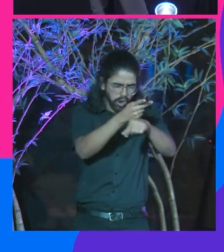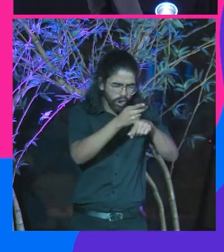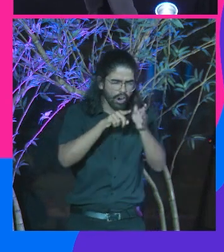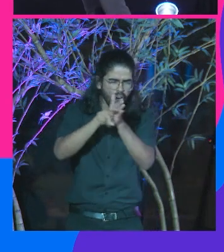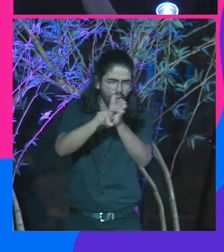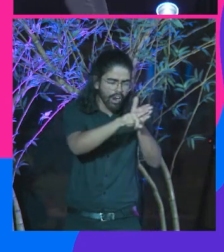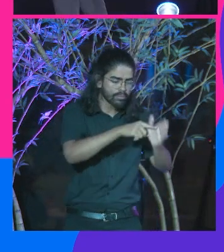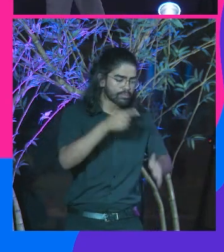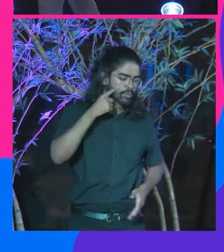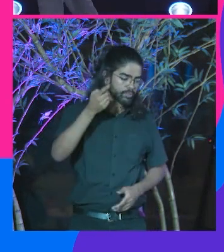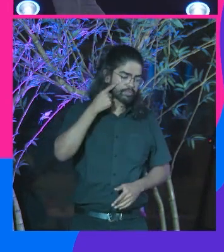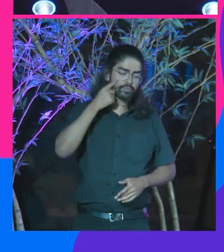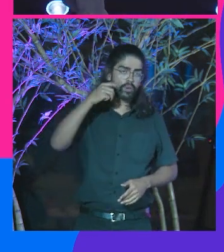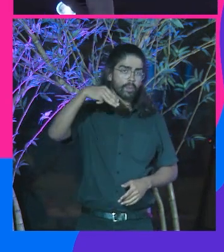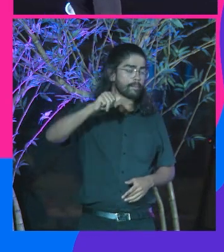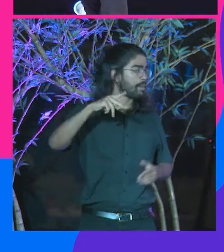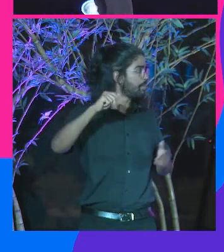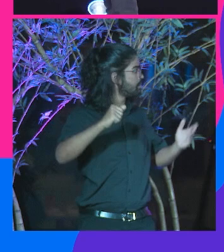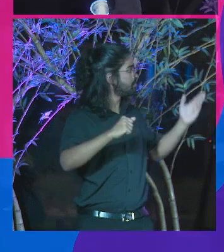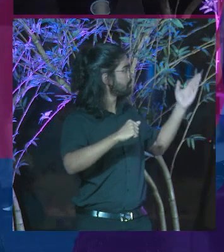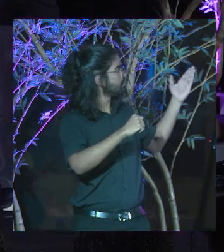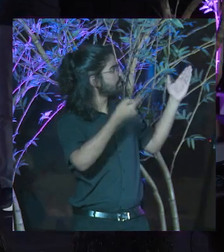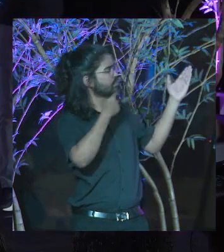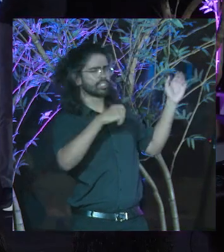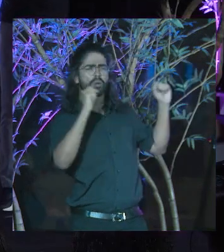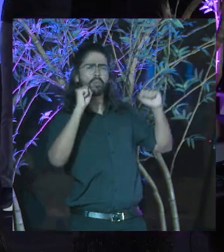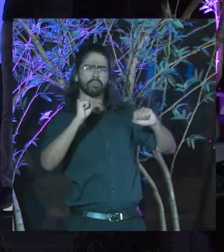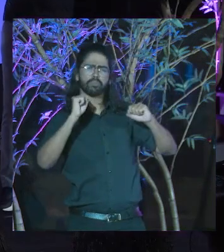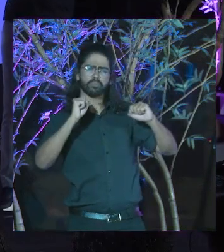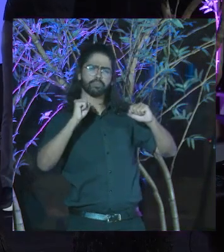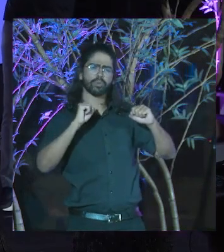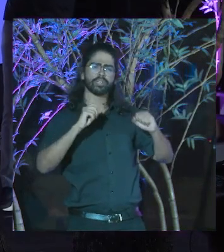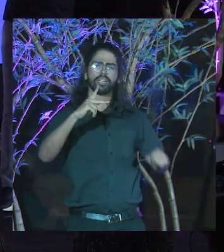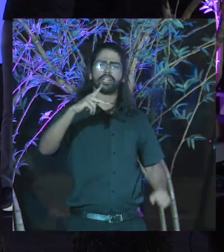Nesse mapa, e aqui está ele, tá? Vocês podem acessar em